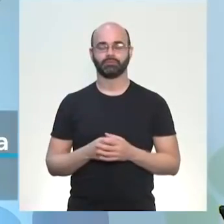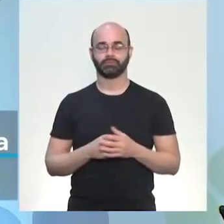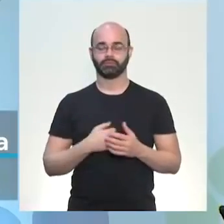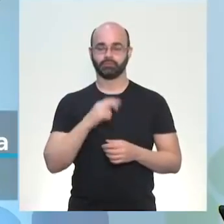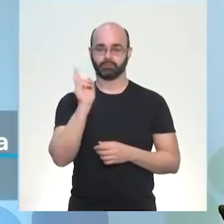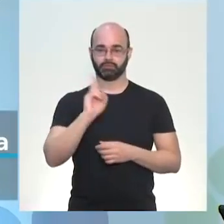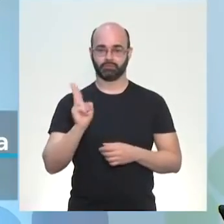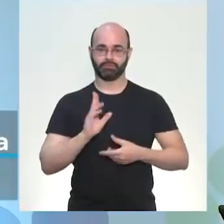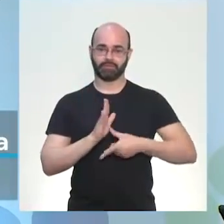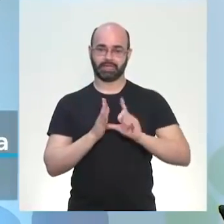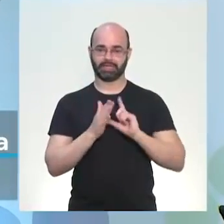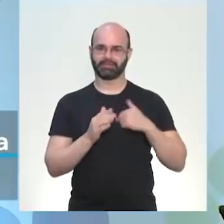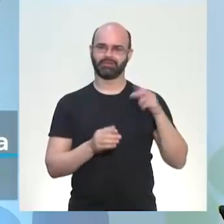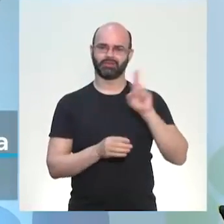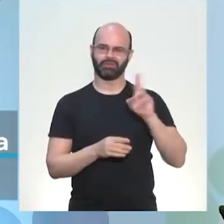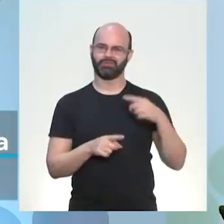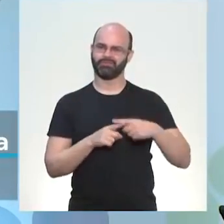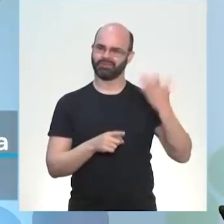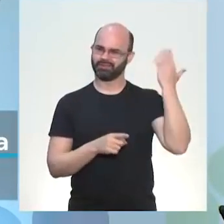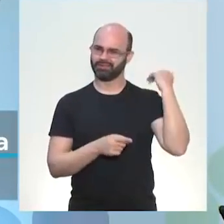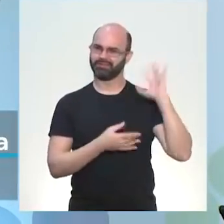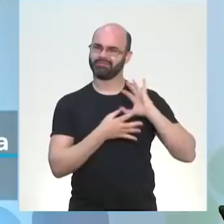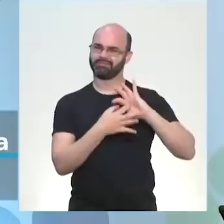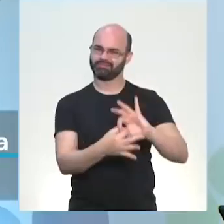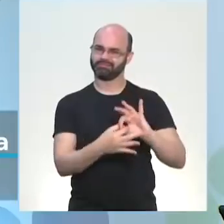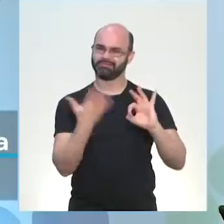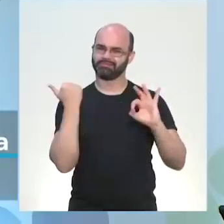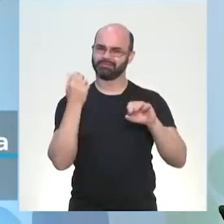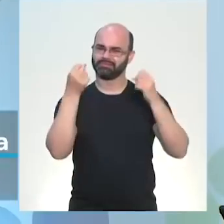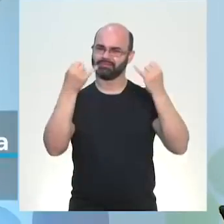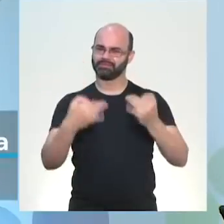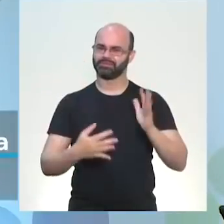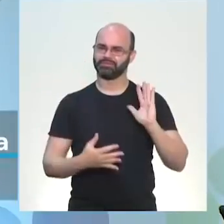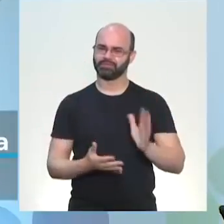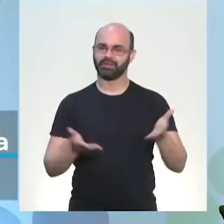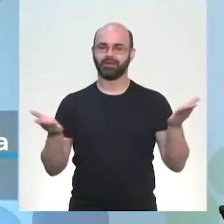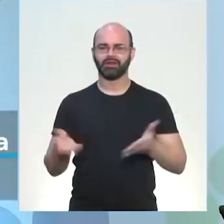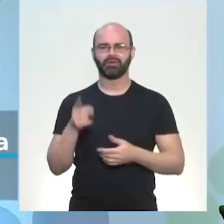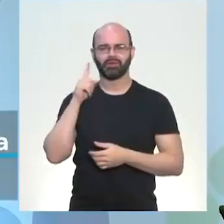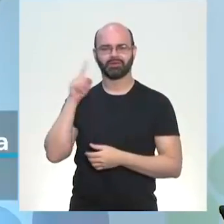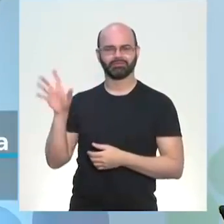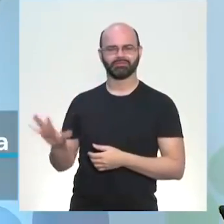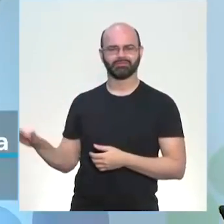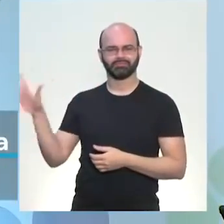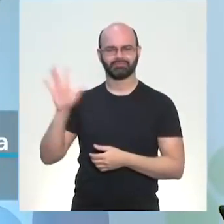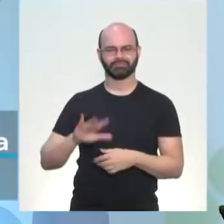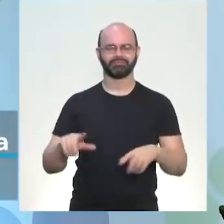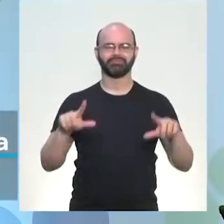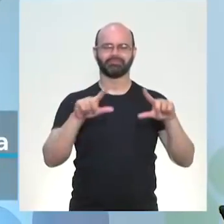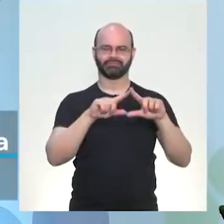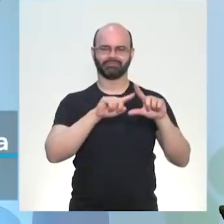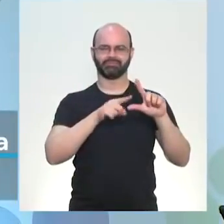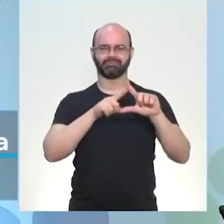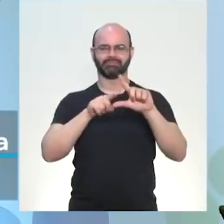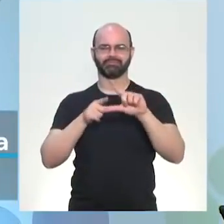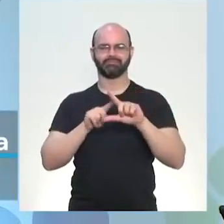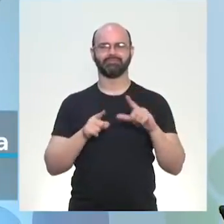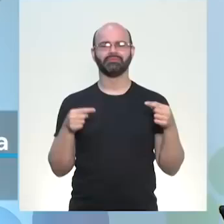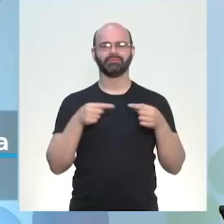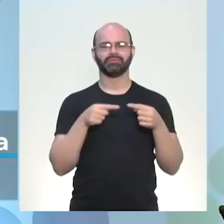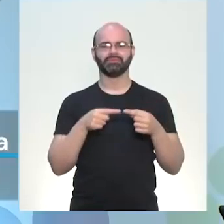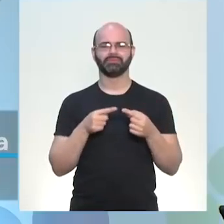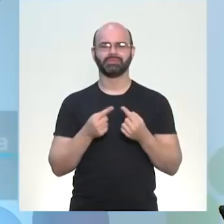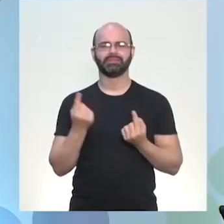nomes, porque a gente já trabalhou um pouquinho sobre isso. Então, você dá uma olhada aí e me fala qual ângulo é qual aí para a gente classificar.